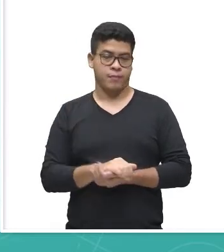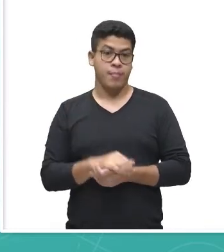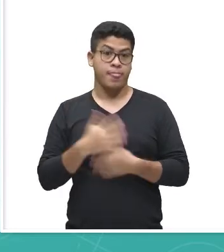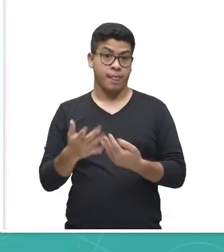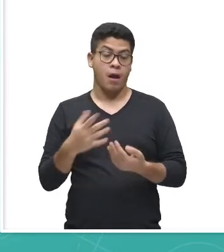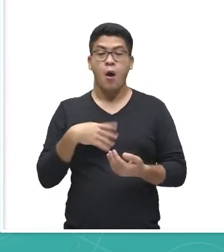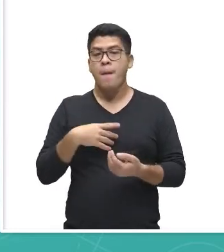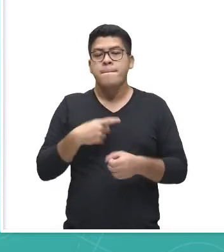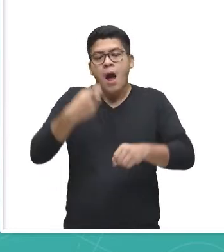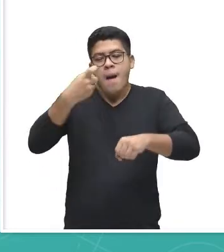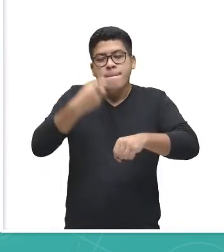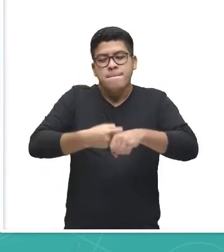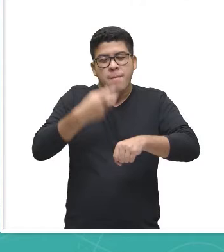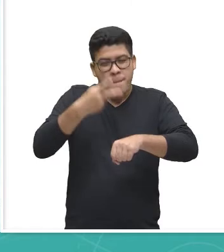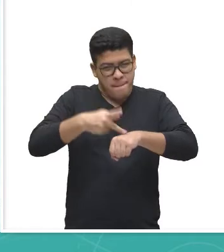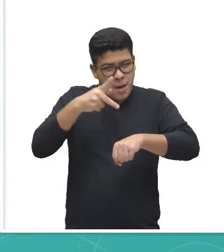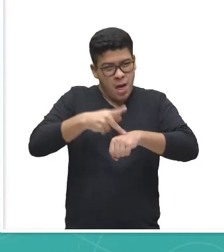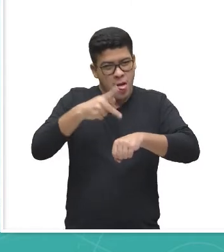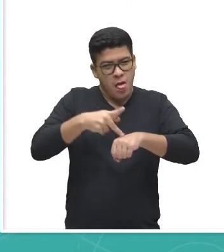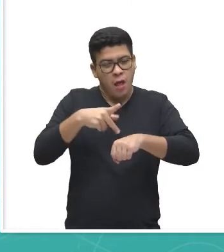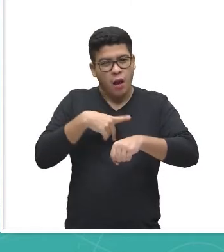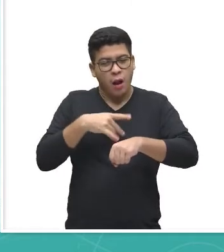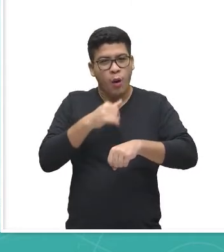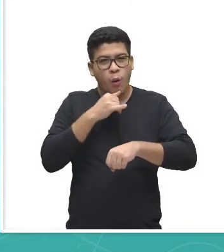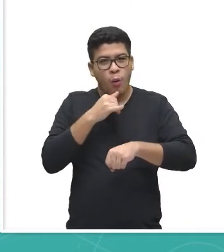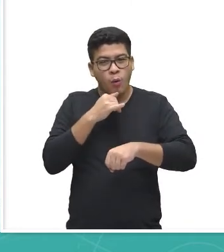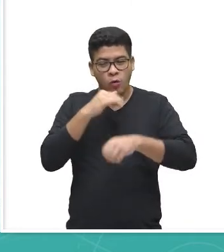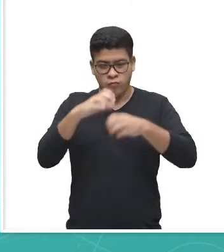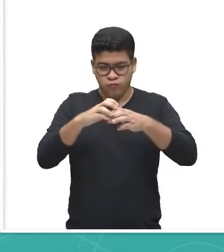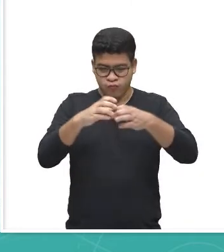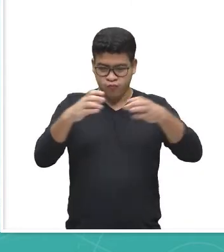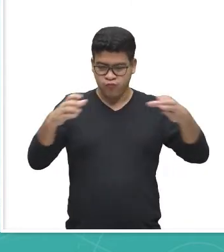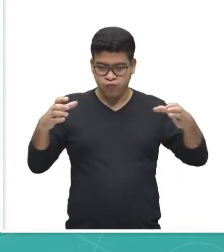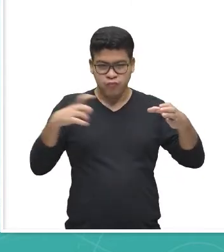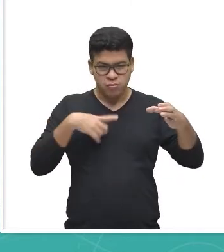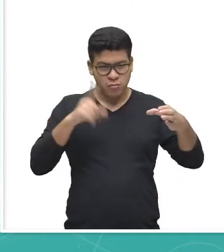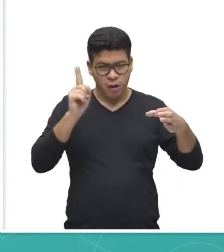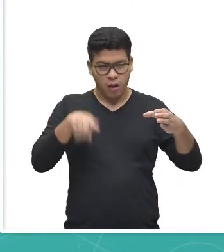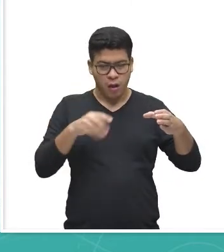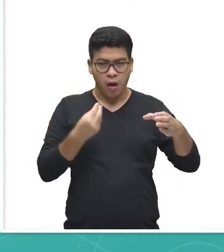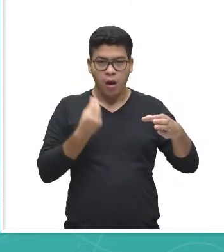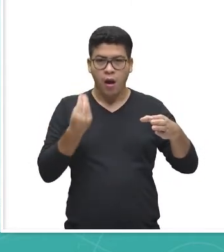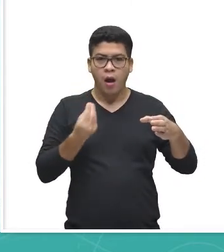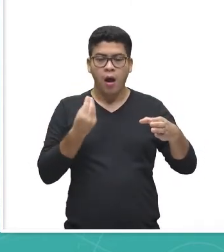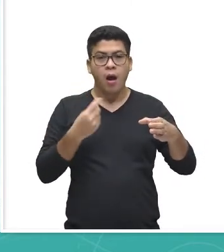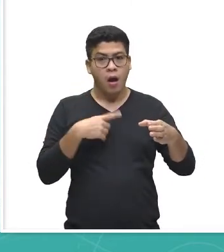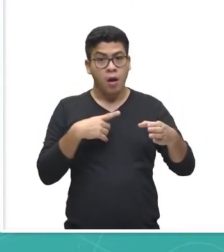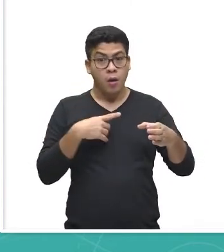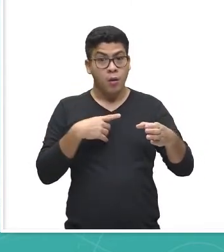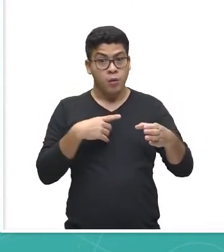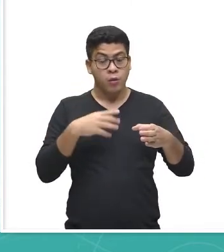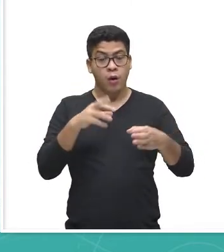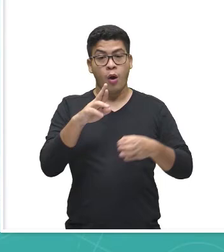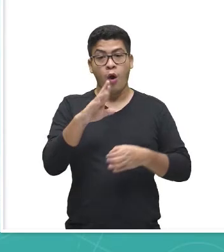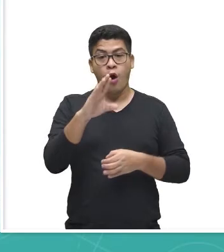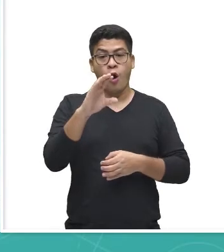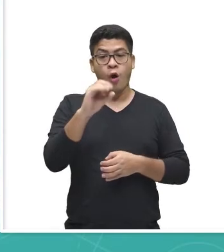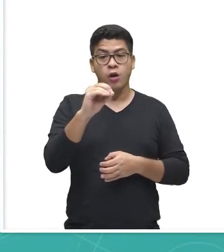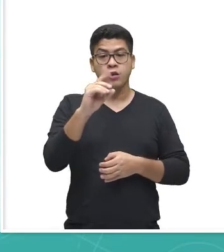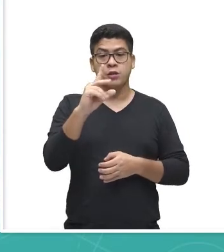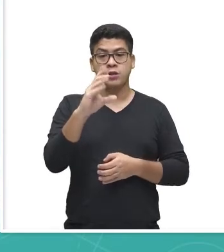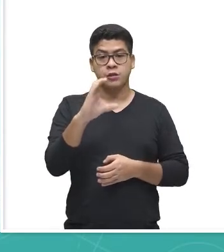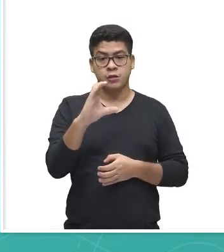por exemplo, quando você tem ali a rocha, né, um bloco ali de rocha, que é o que a gente chama de pedra, né, mas o certo é rocha, você